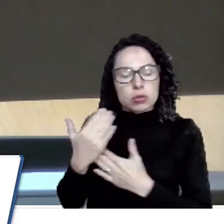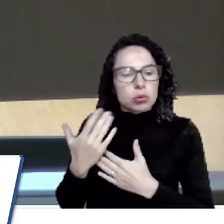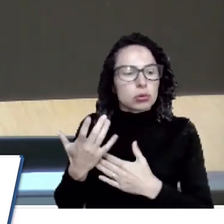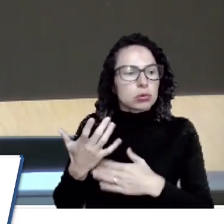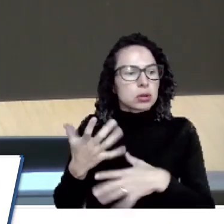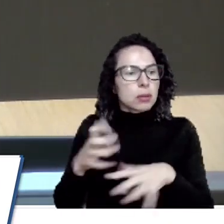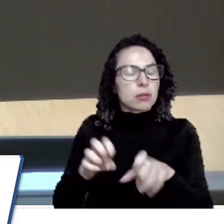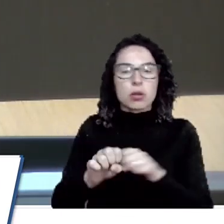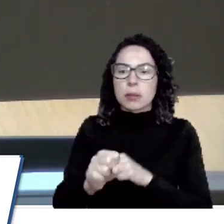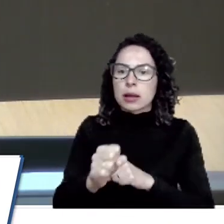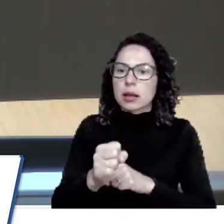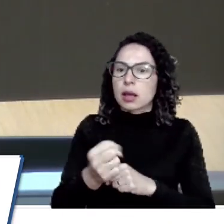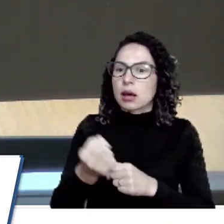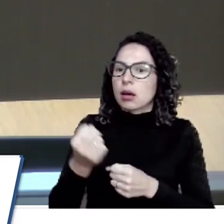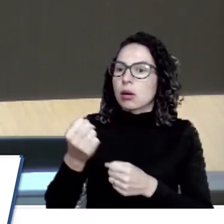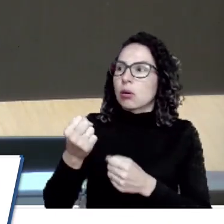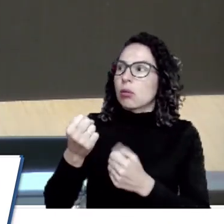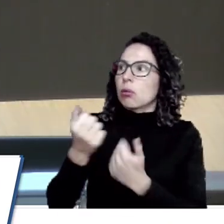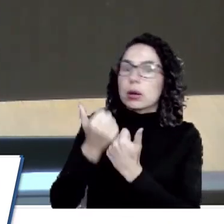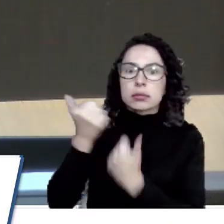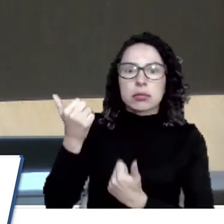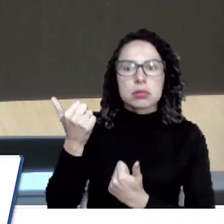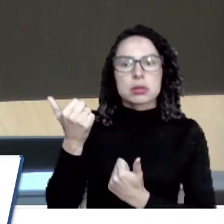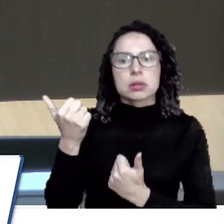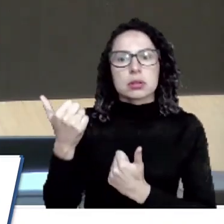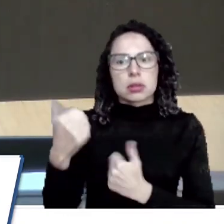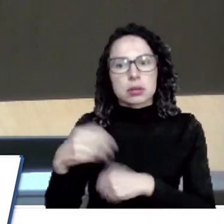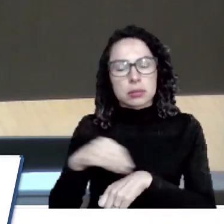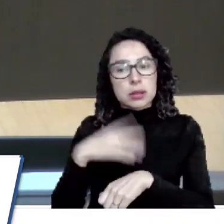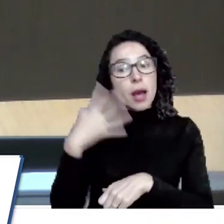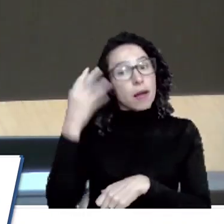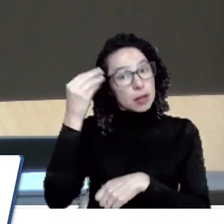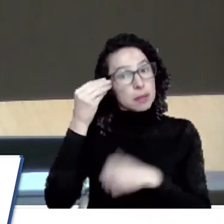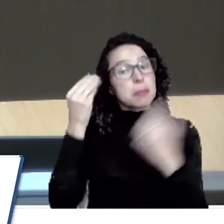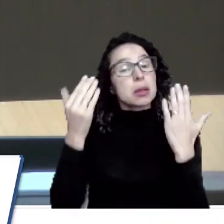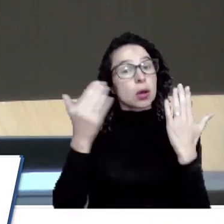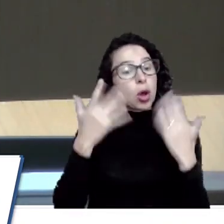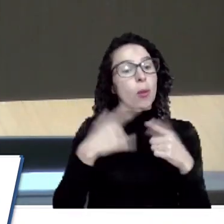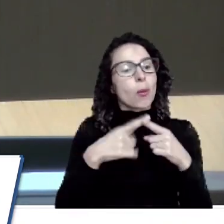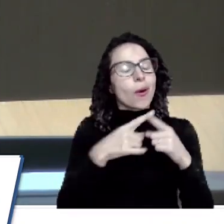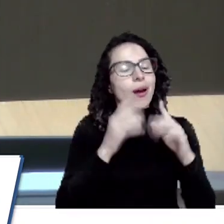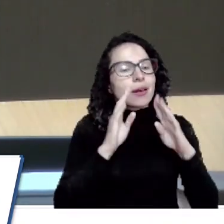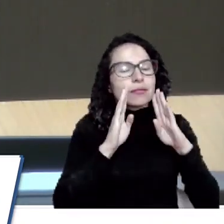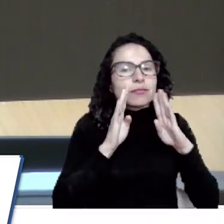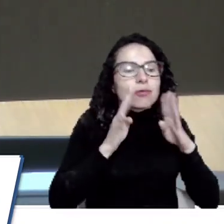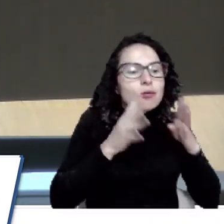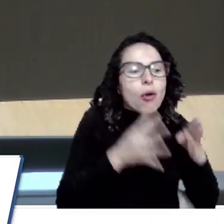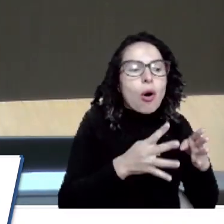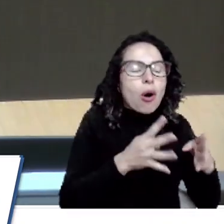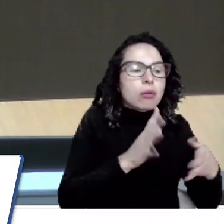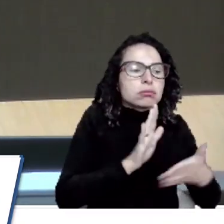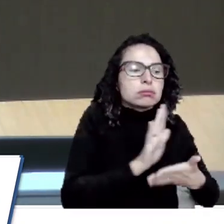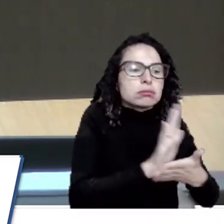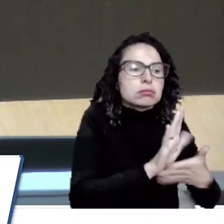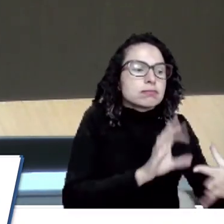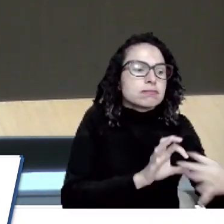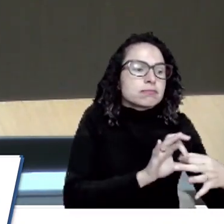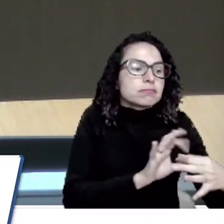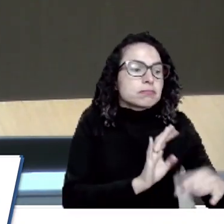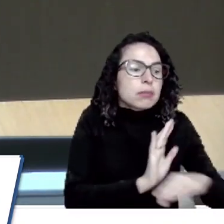uma assessoria, Sim. né? Até psicológica, porque ela precisa estar alicerçada para trabalhar com essa criança.